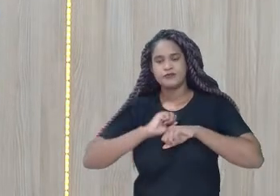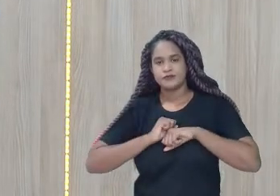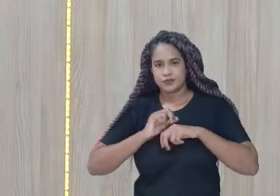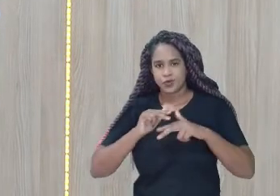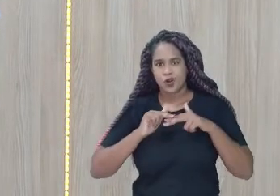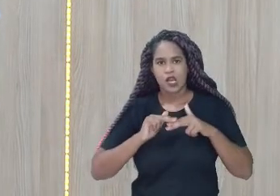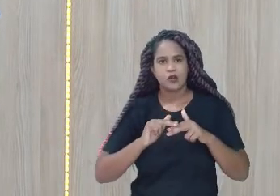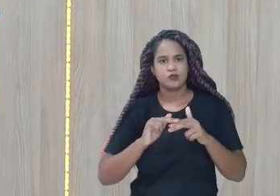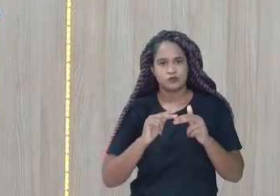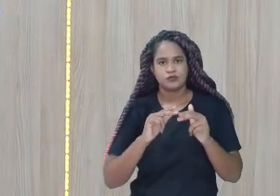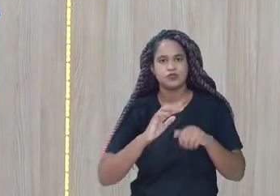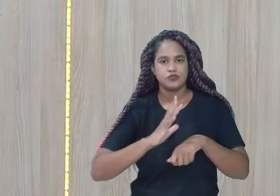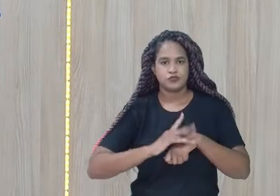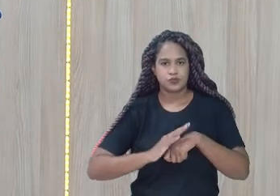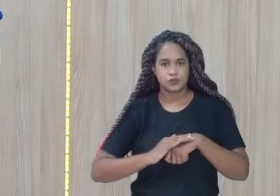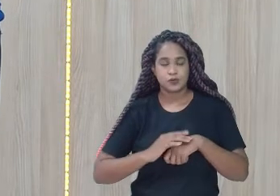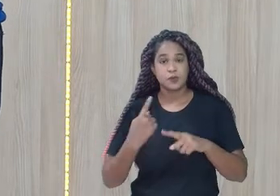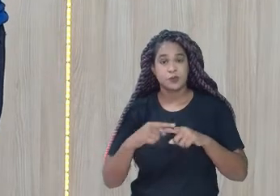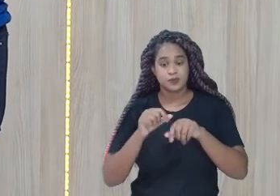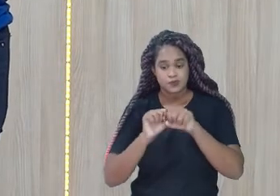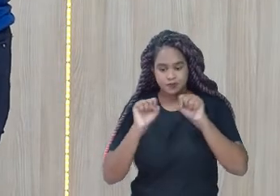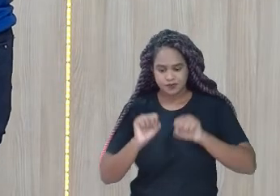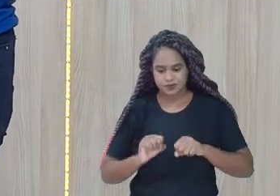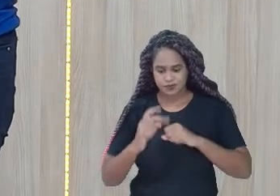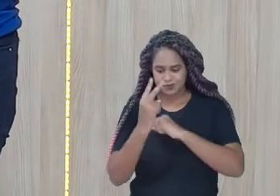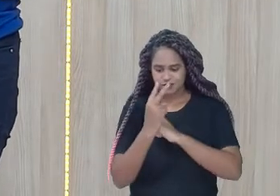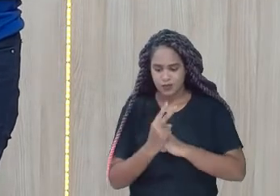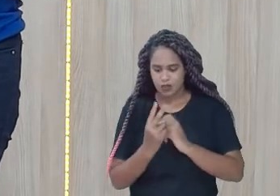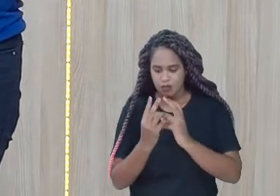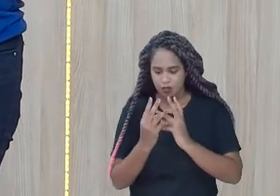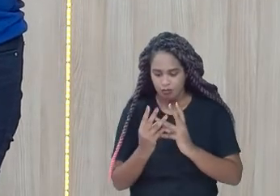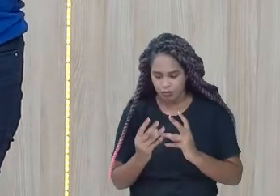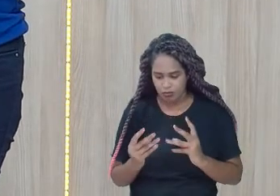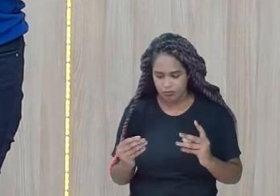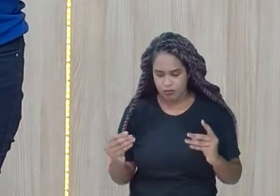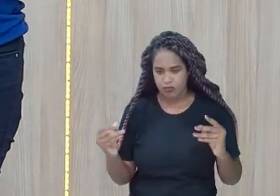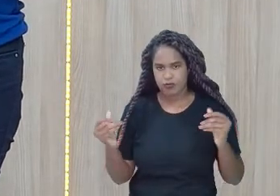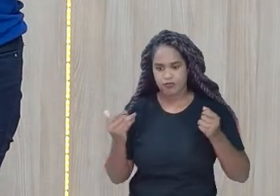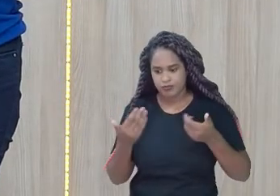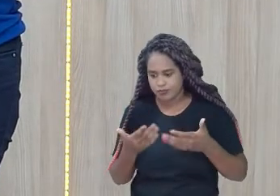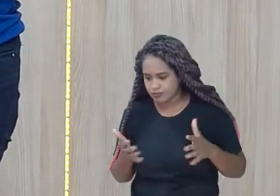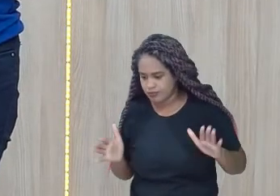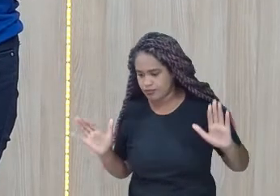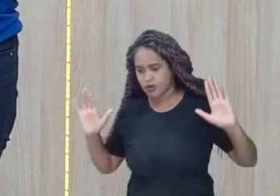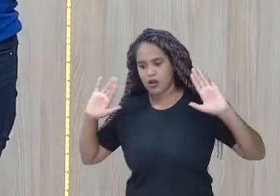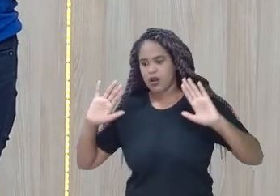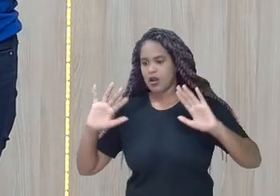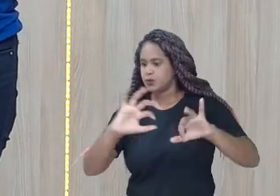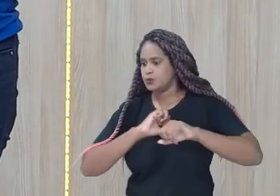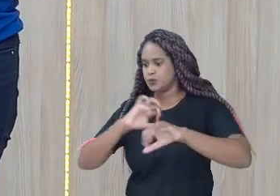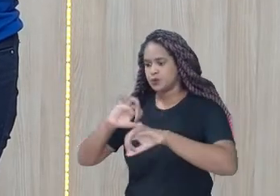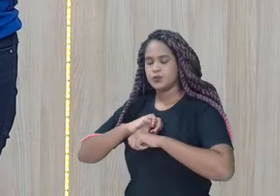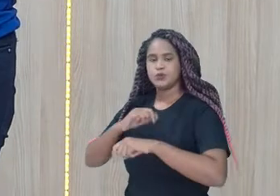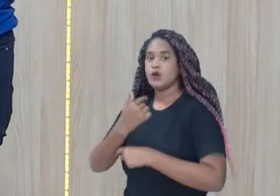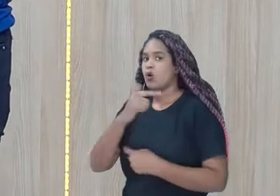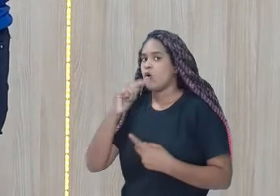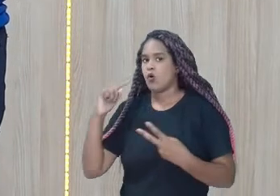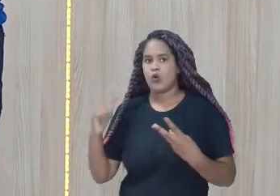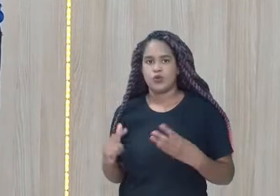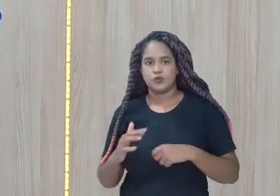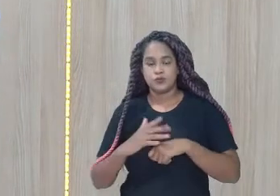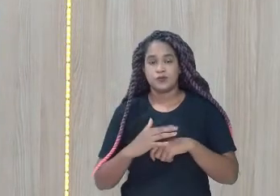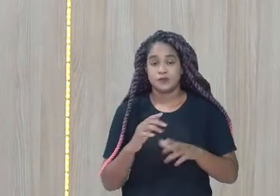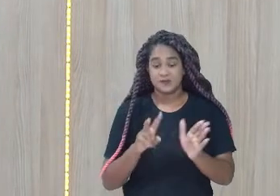a doença. O sistema imunológico vai realmente o vírus atinge, ele é muito esperto, o vírus do